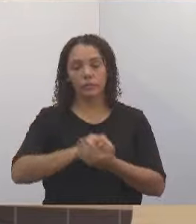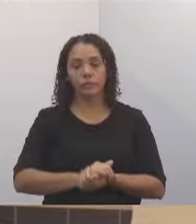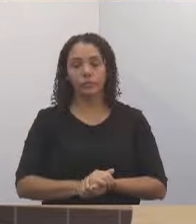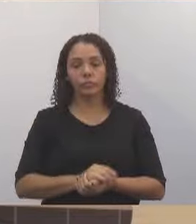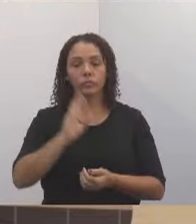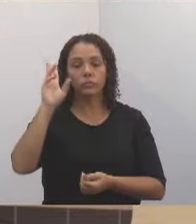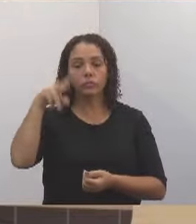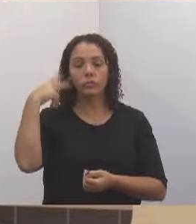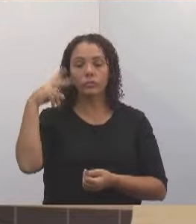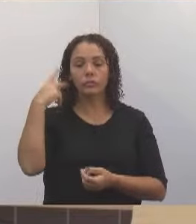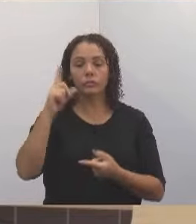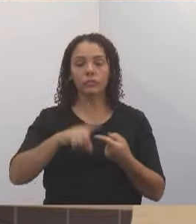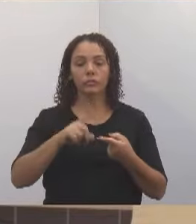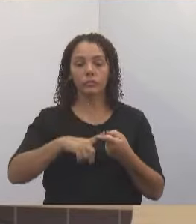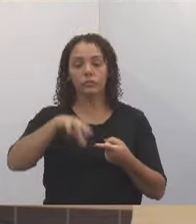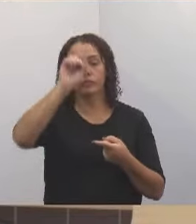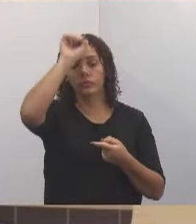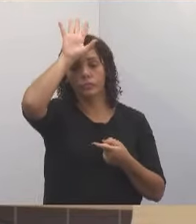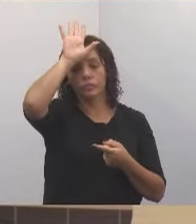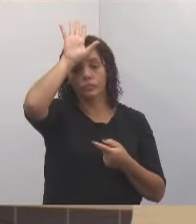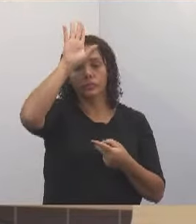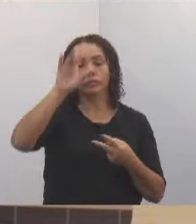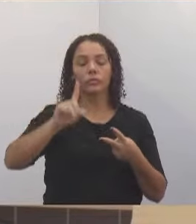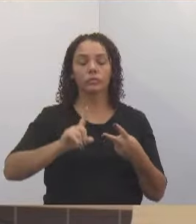os vereadores Rodrigo Salomão,